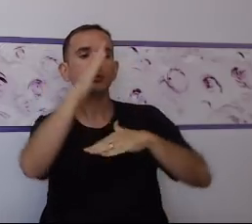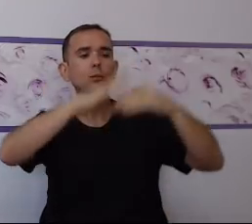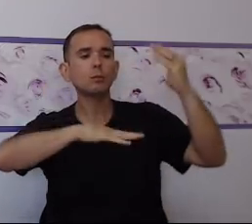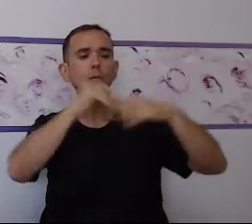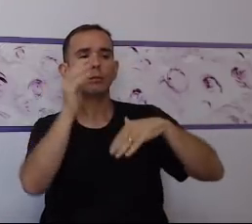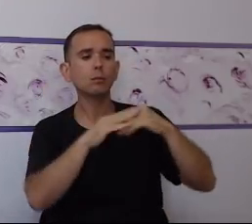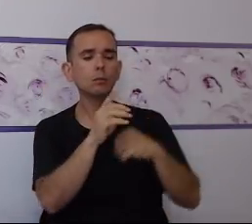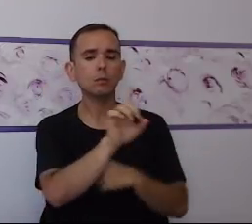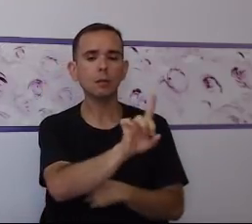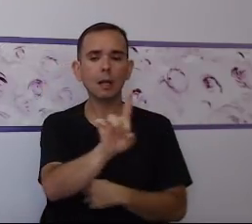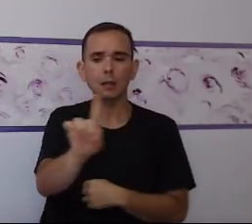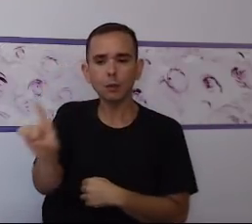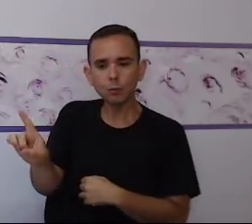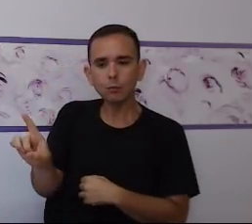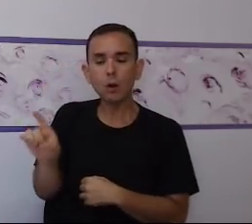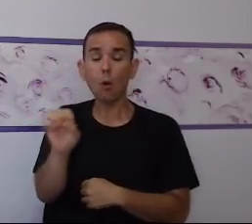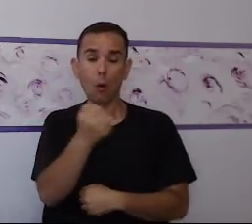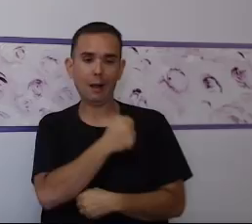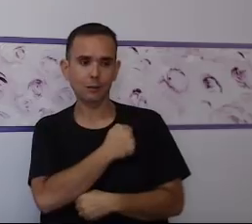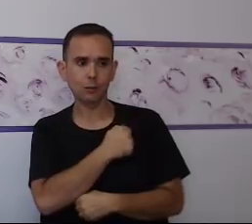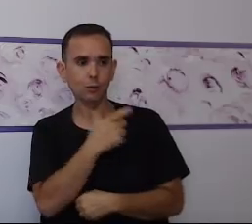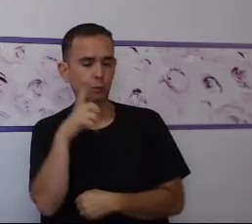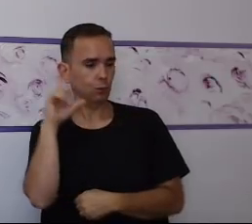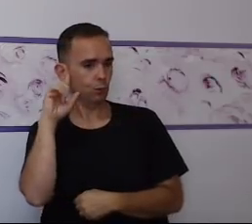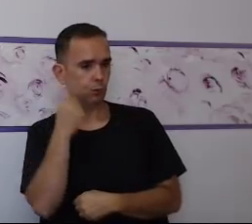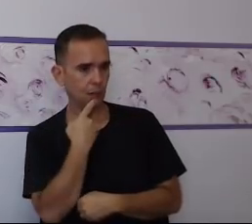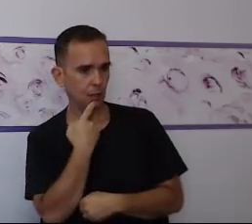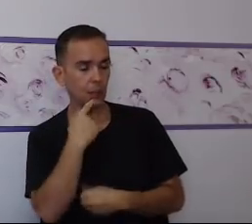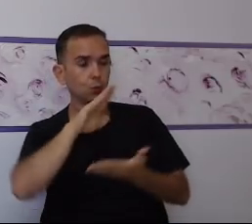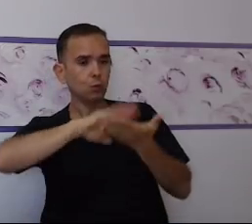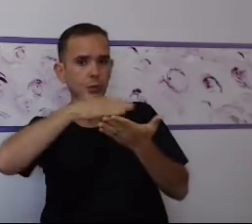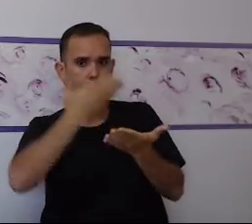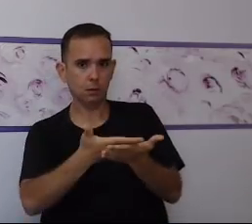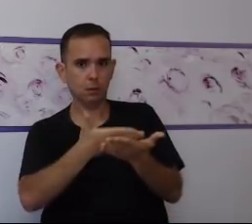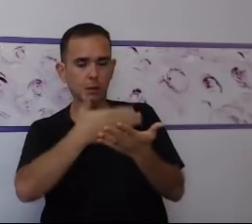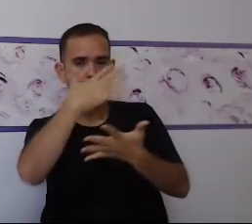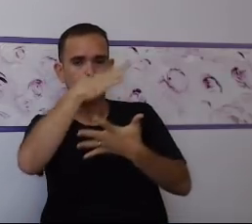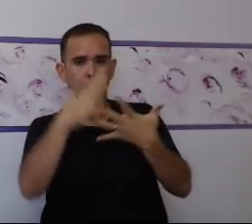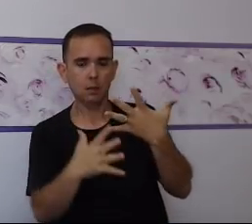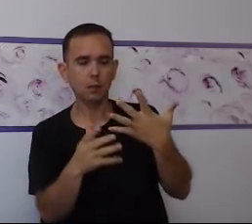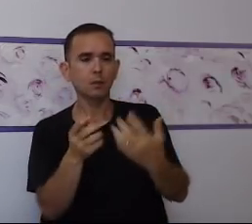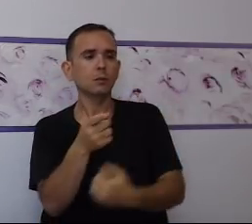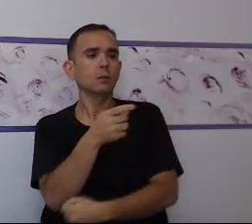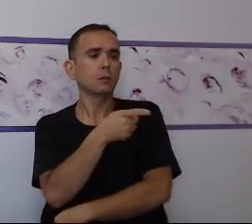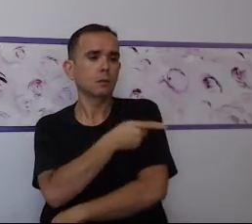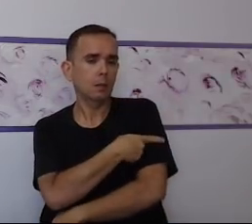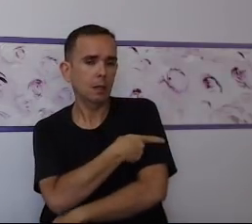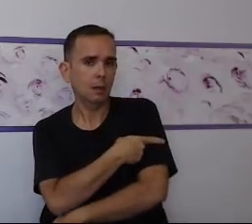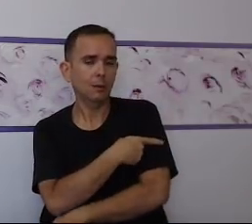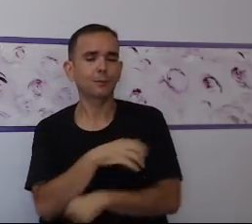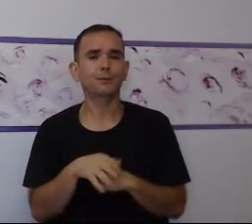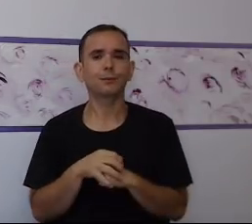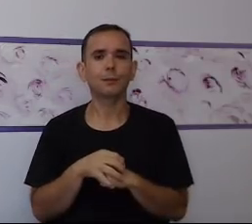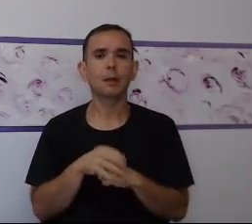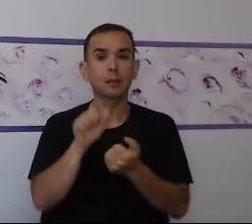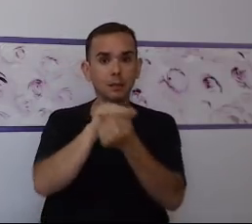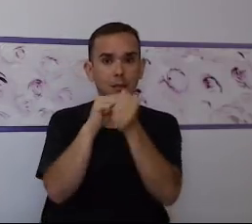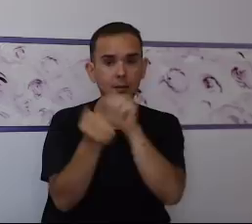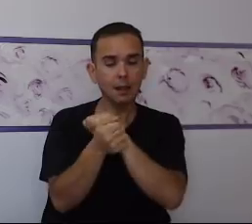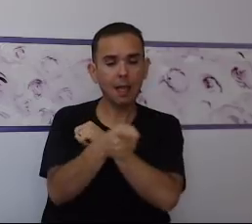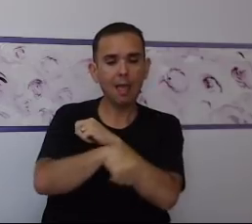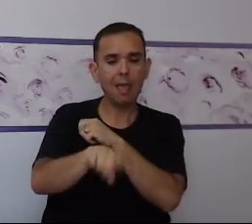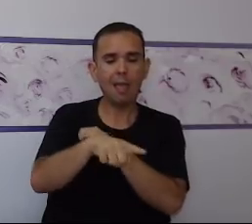apoio que atua, tanto o aluno com surdez, os intérpretes do primeiro ano, que atuam no primeiro ano, adaptaram